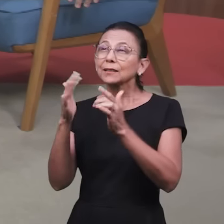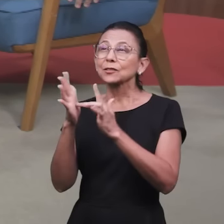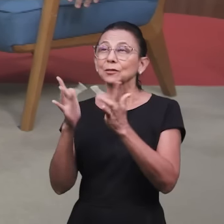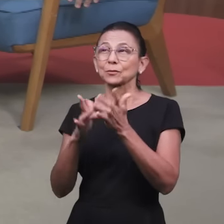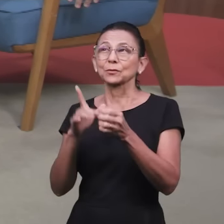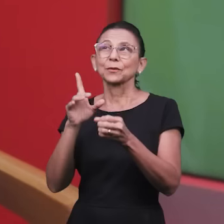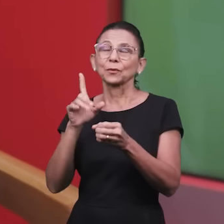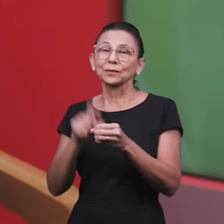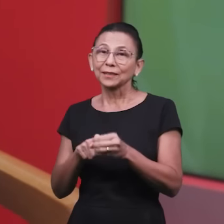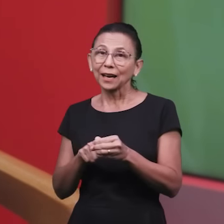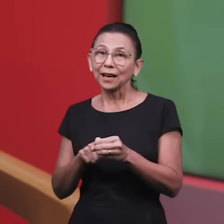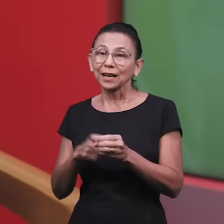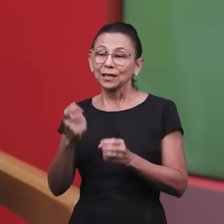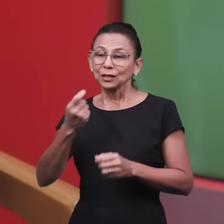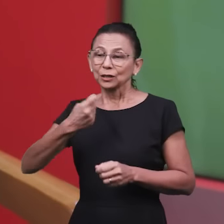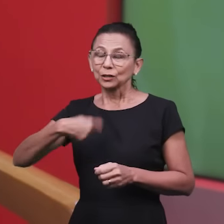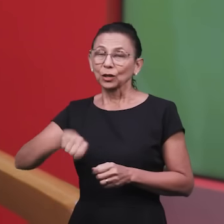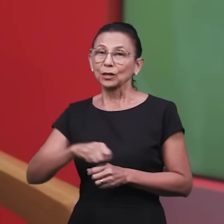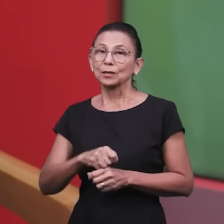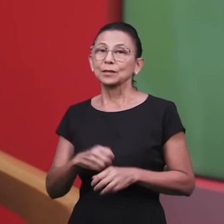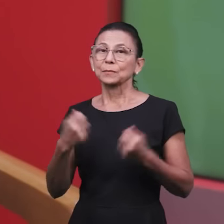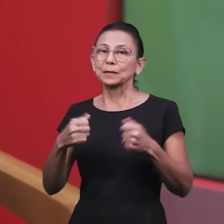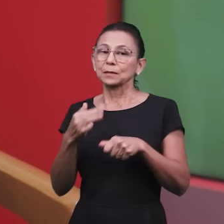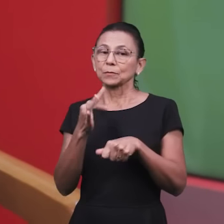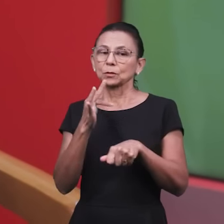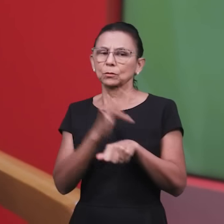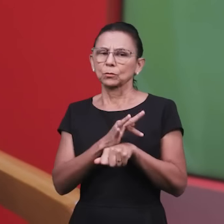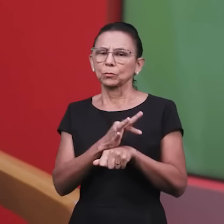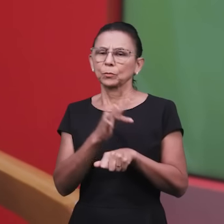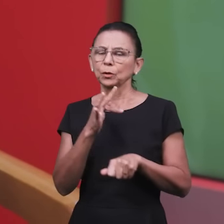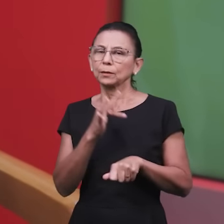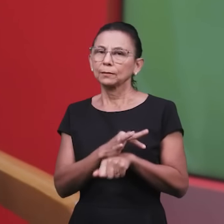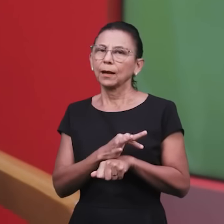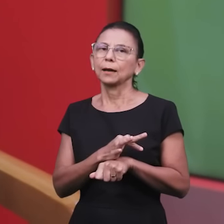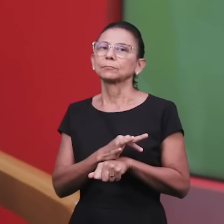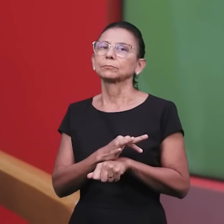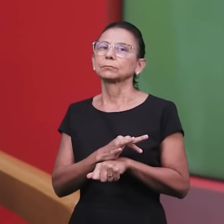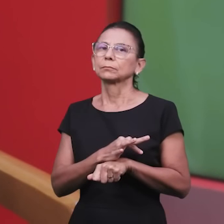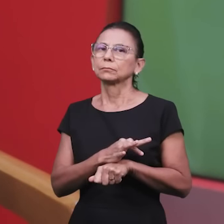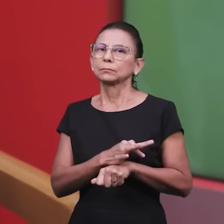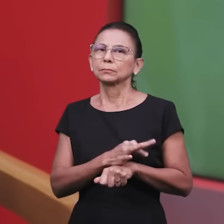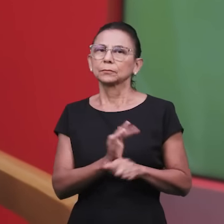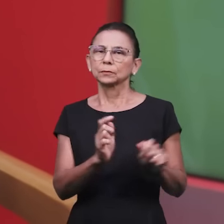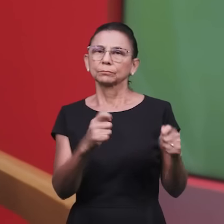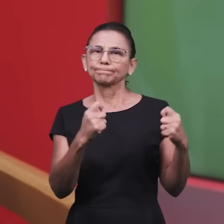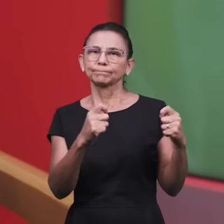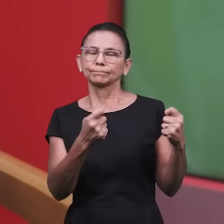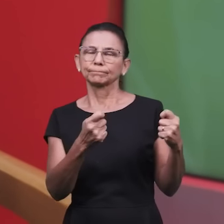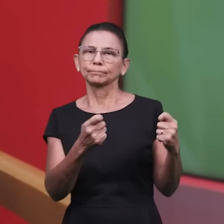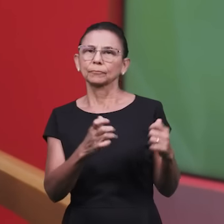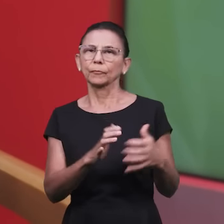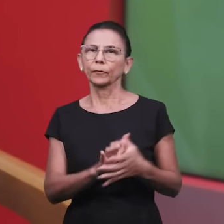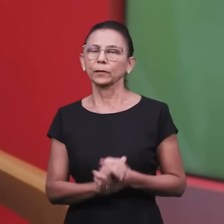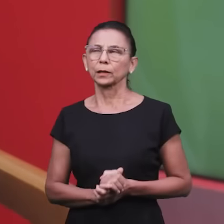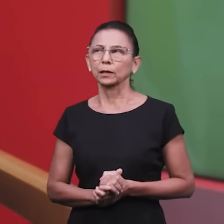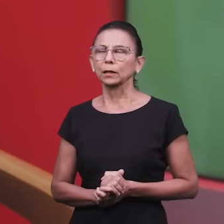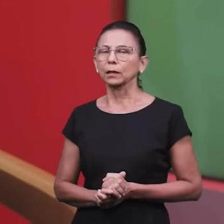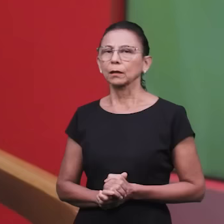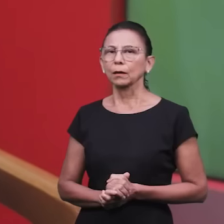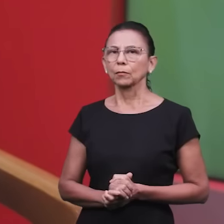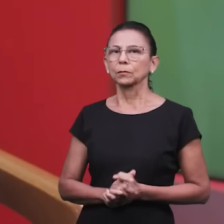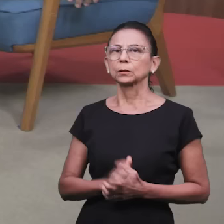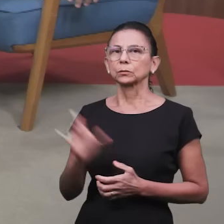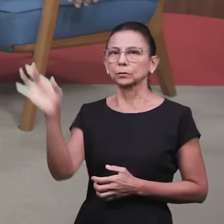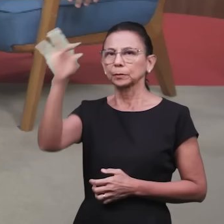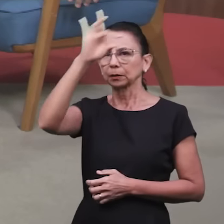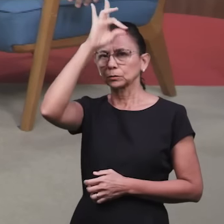que resiste, nós estamos sustentados nele e por ele. Nós não resistimos pelos nossos